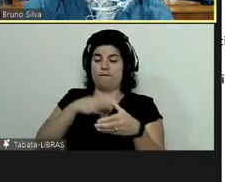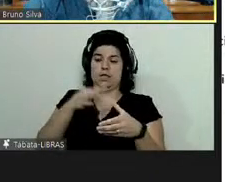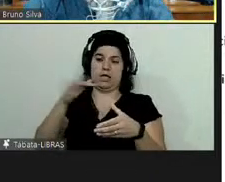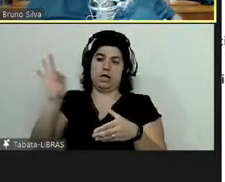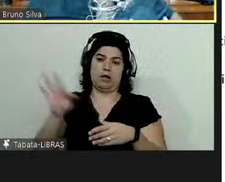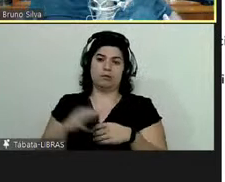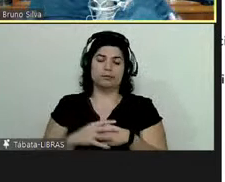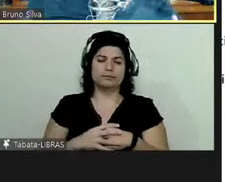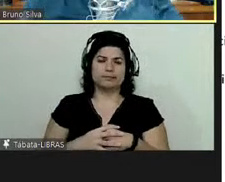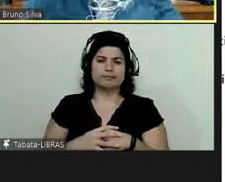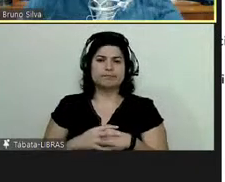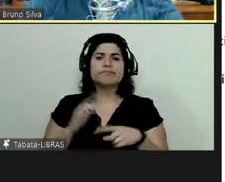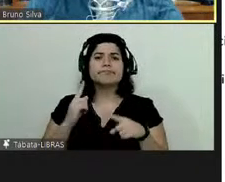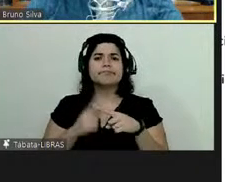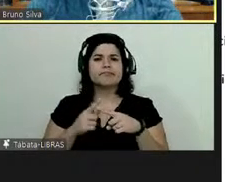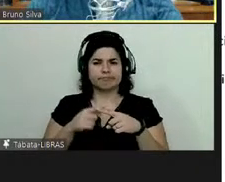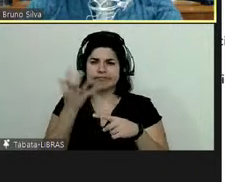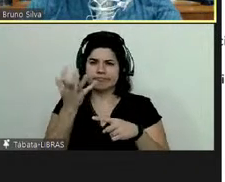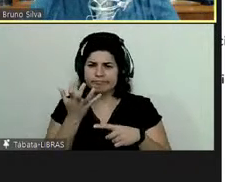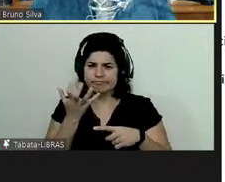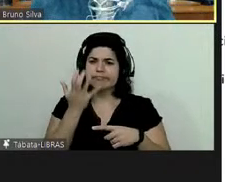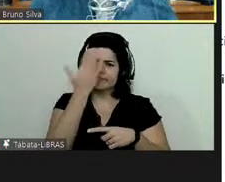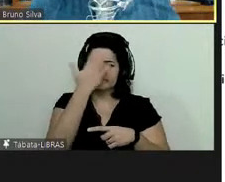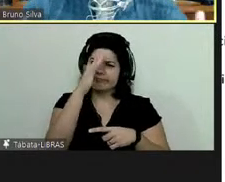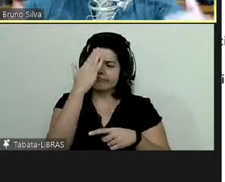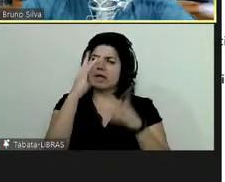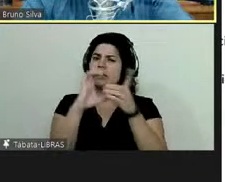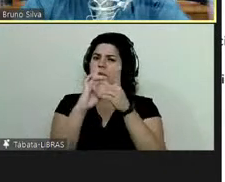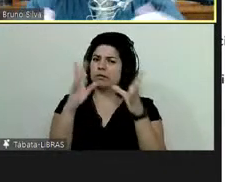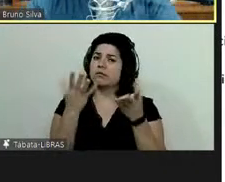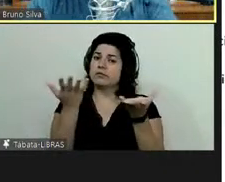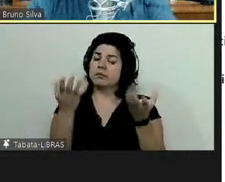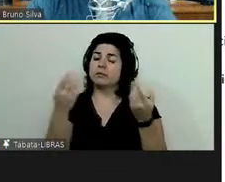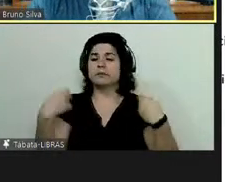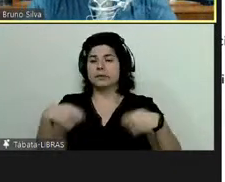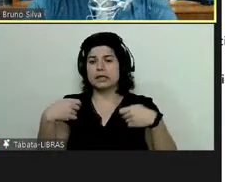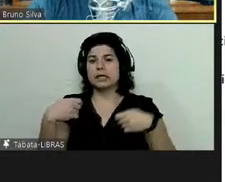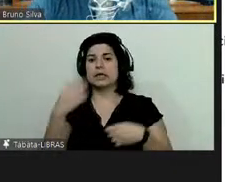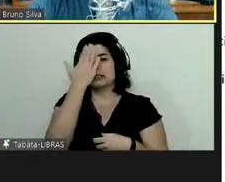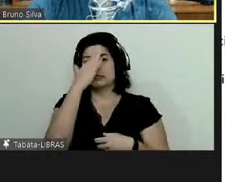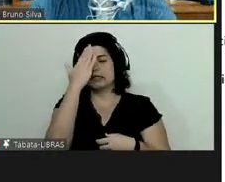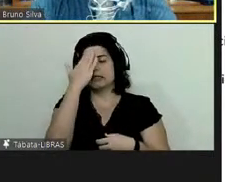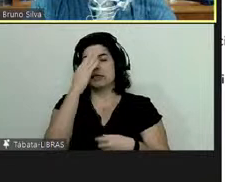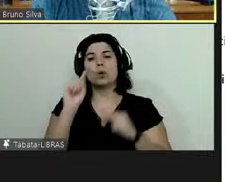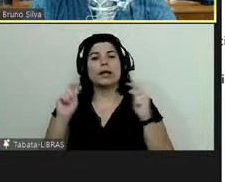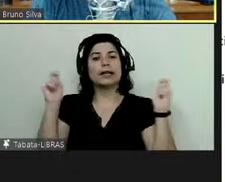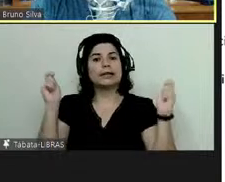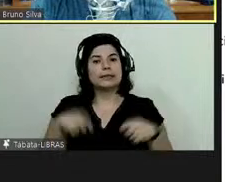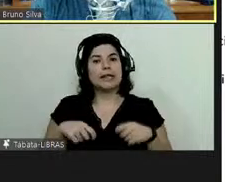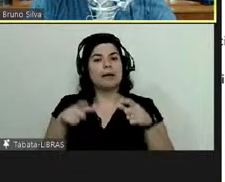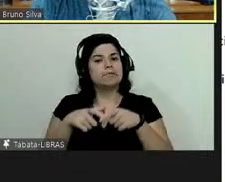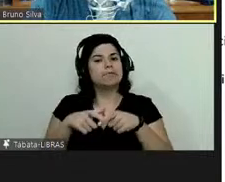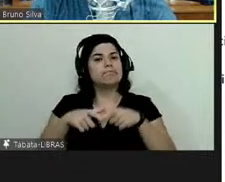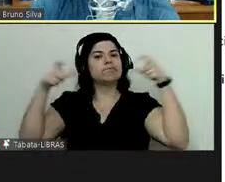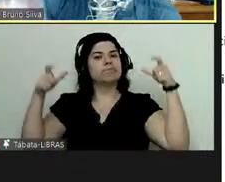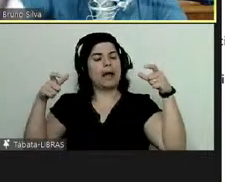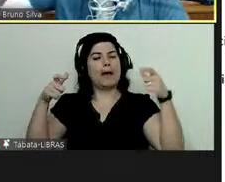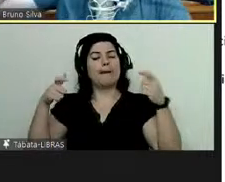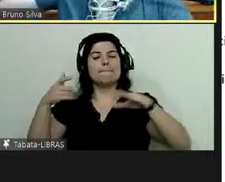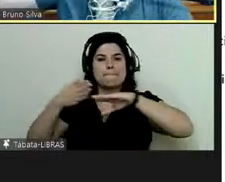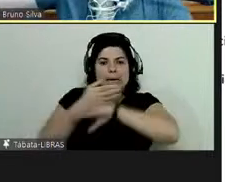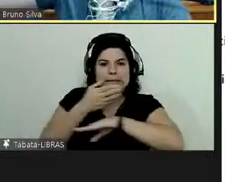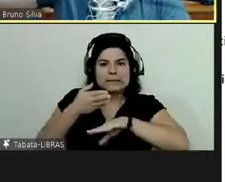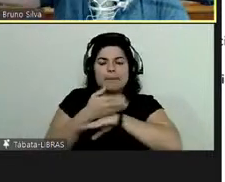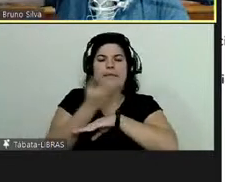é porque você quer aprofundar a democracia Nada melhor do que você conferir participado Qual é a possibilidade de ampliação da participação política